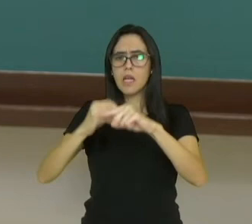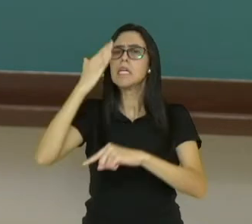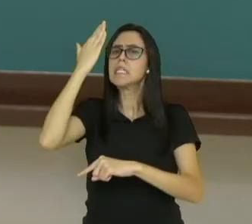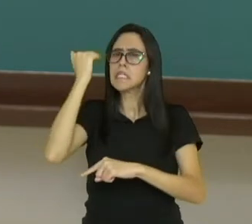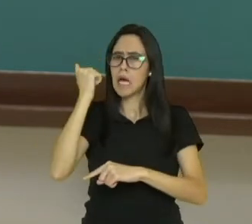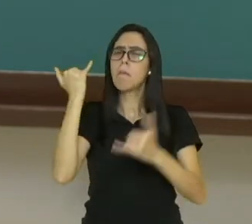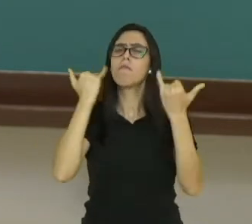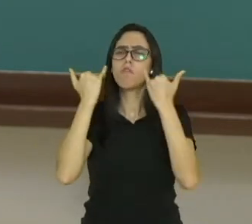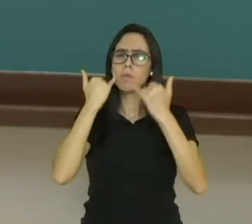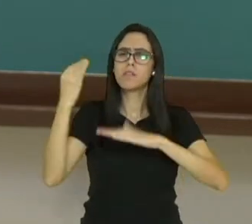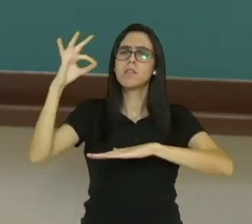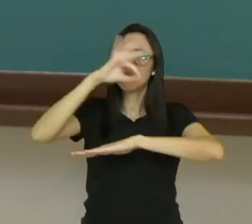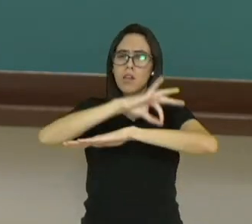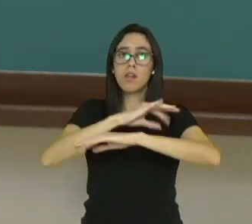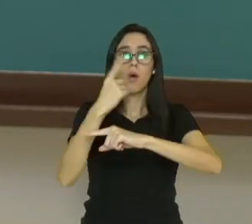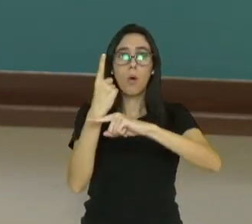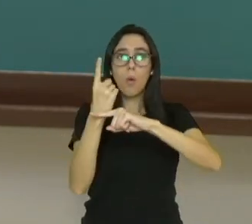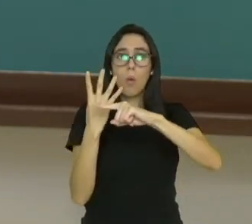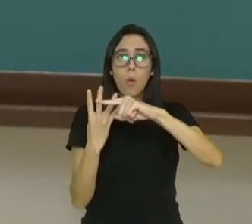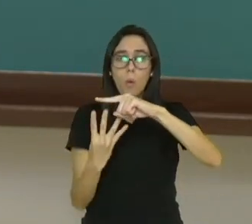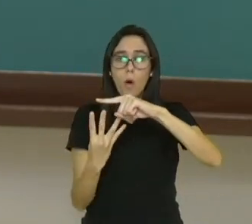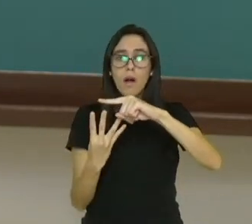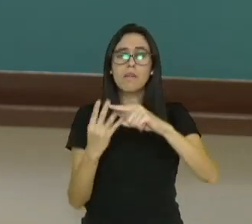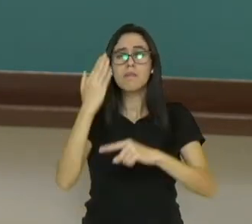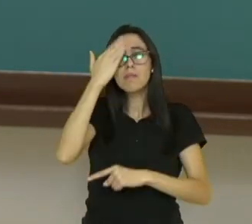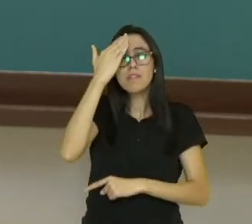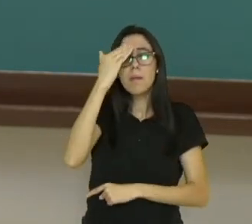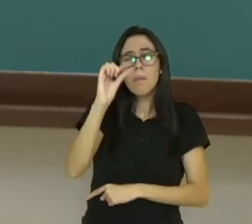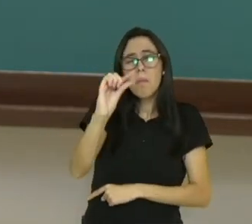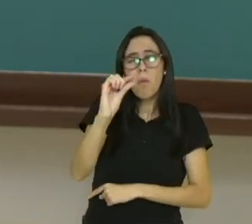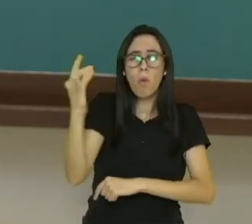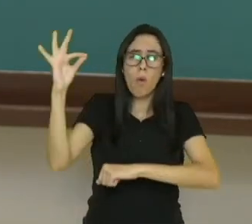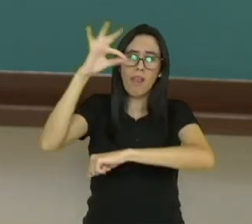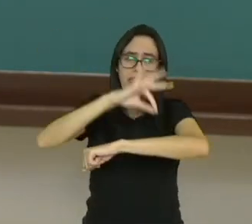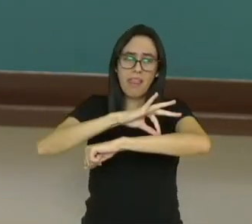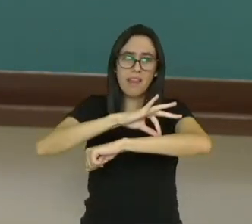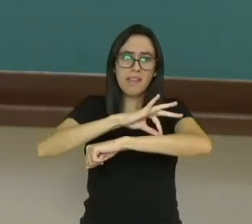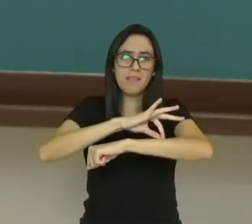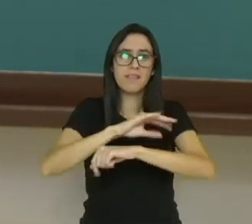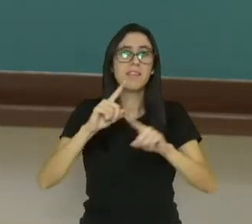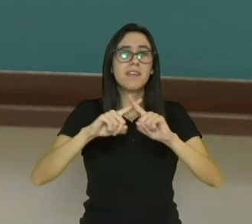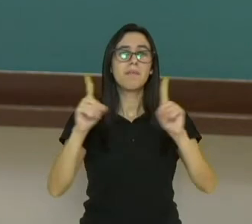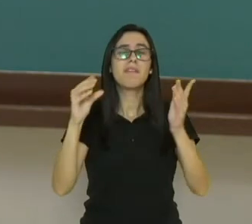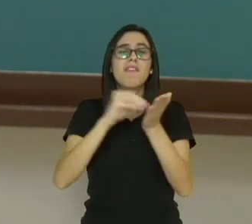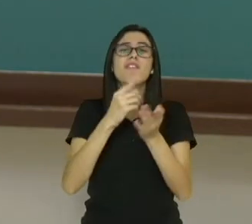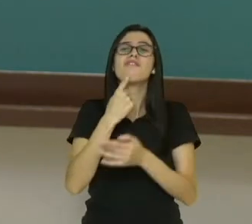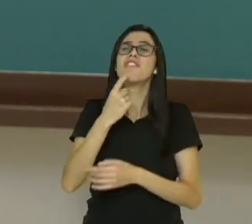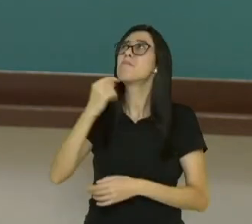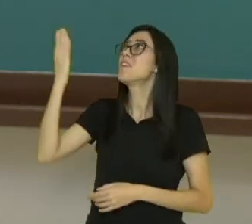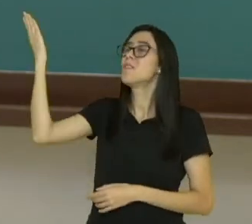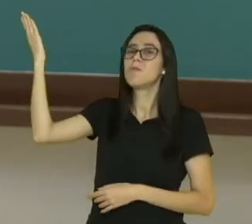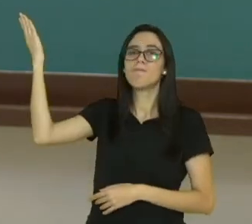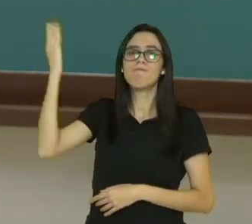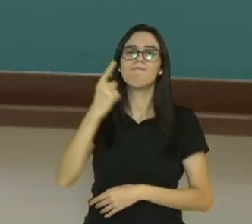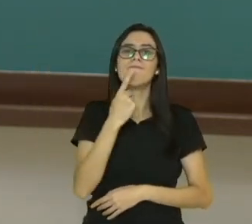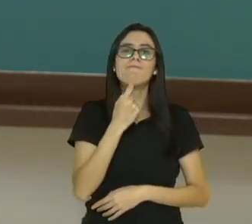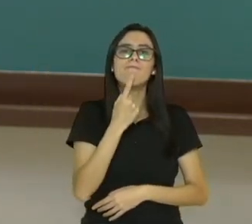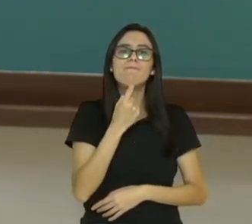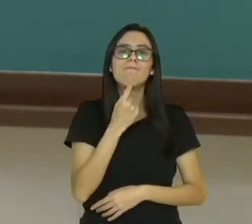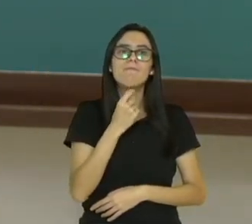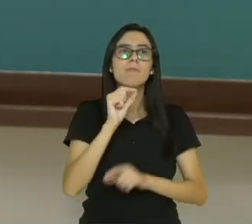informações. 1/4 possuem poucas informações. Sem nenhuma informação é esse